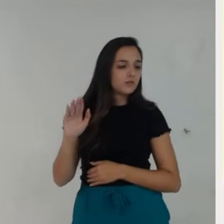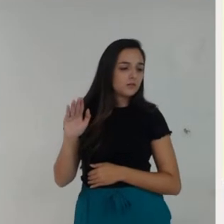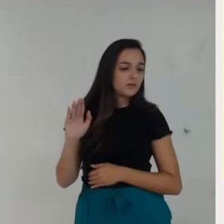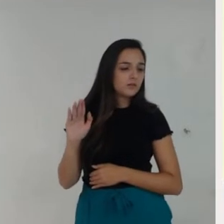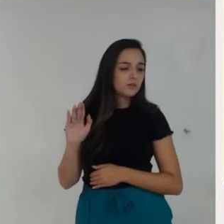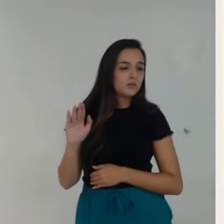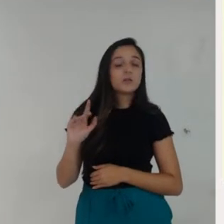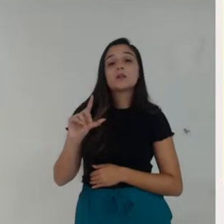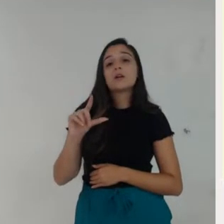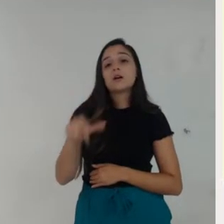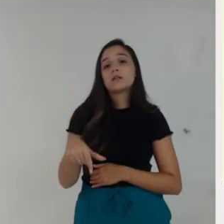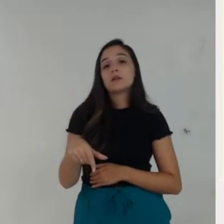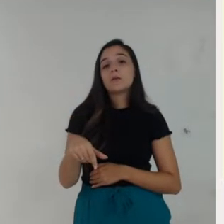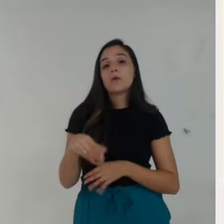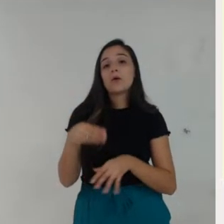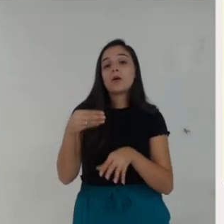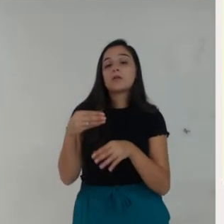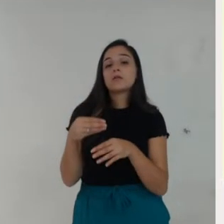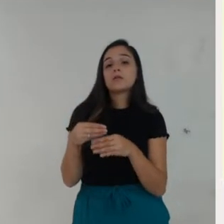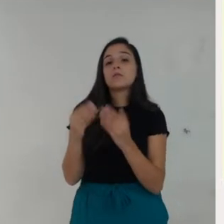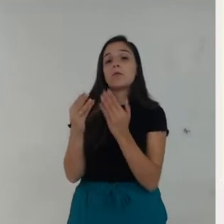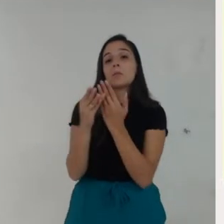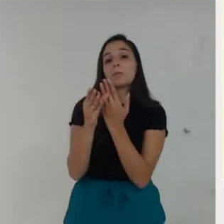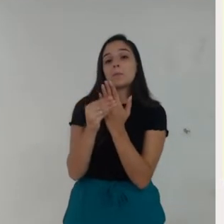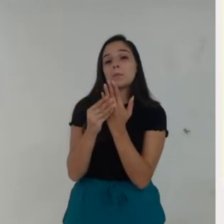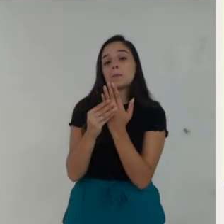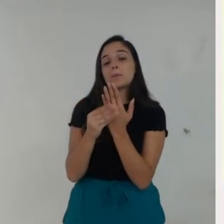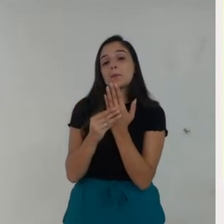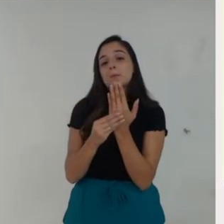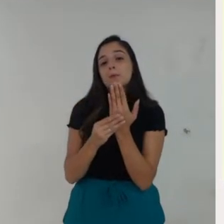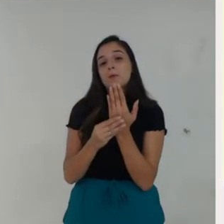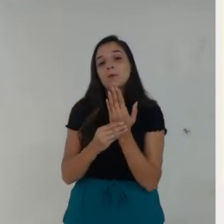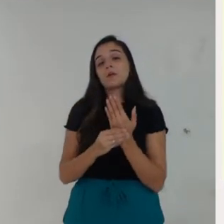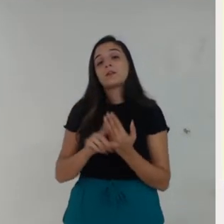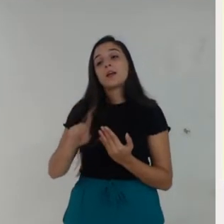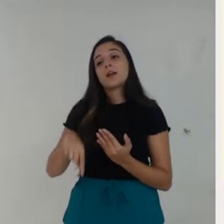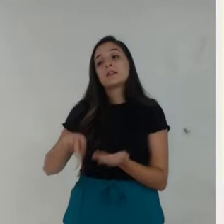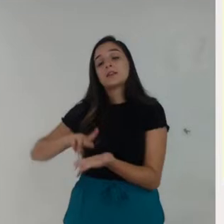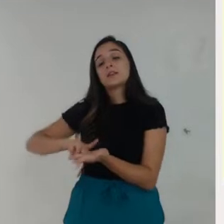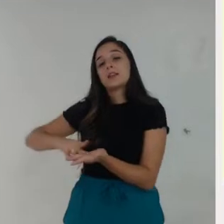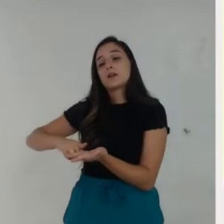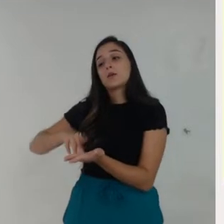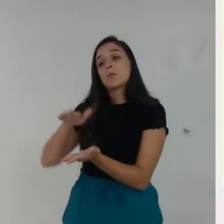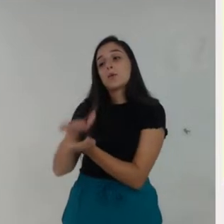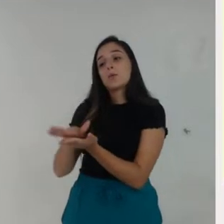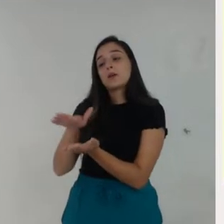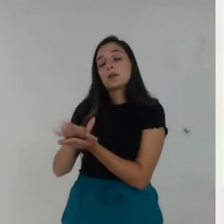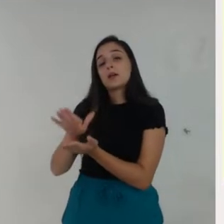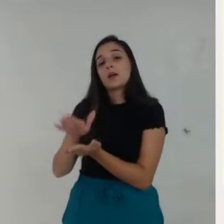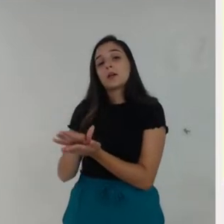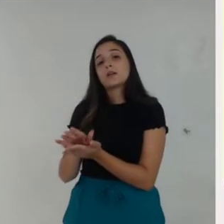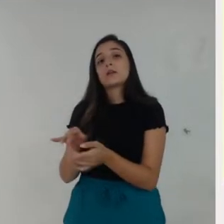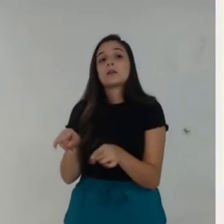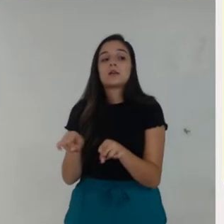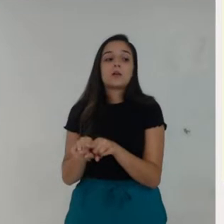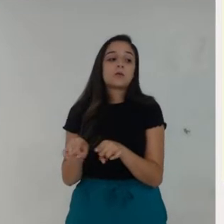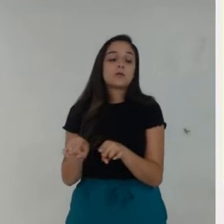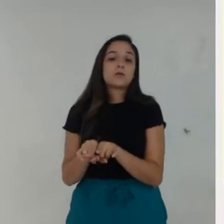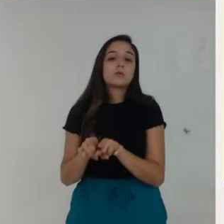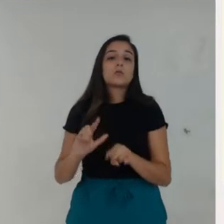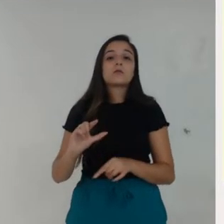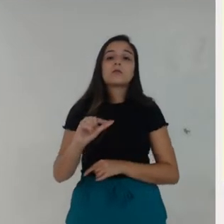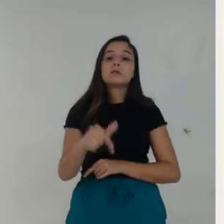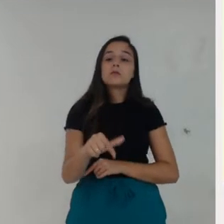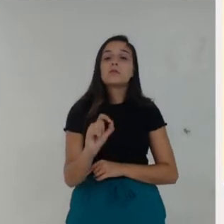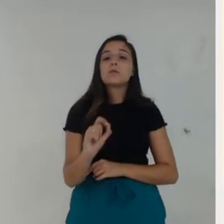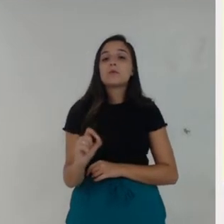tem a bibliografia, que é composta das traduções publicadas e,